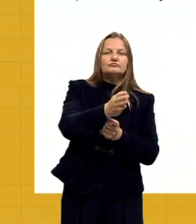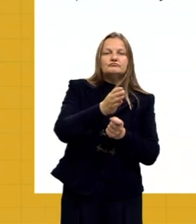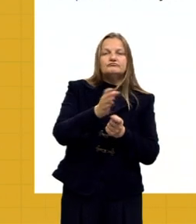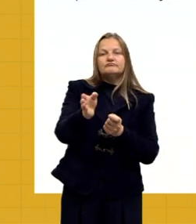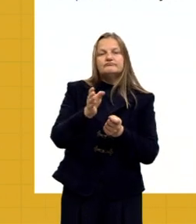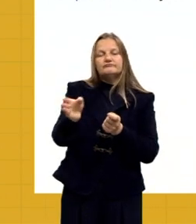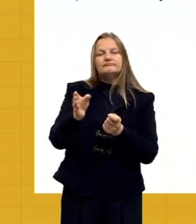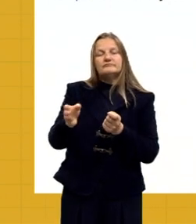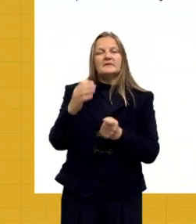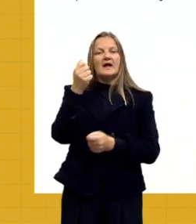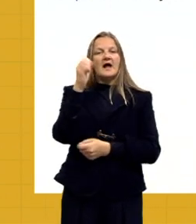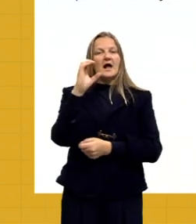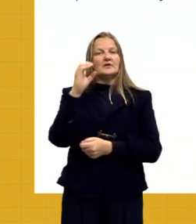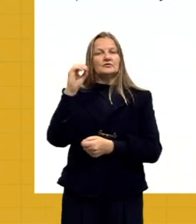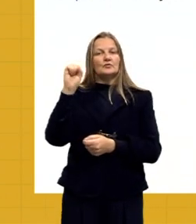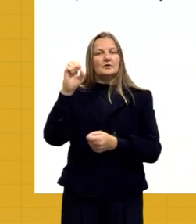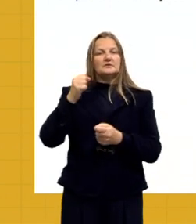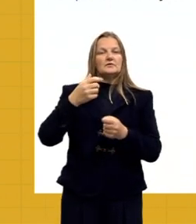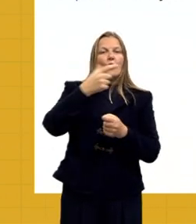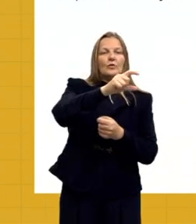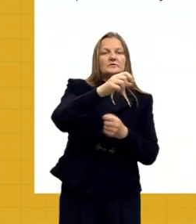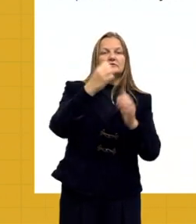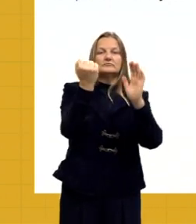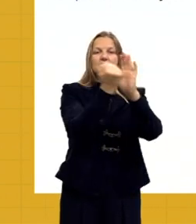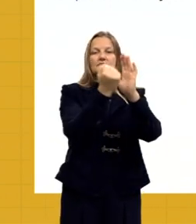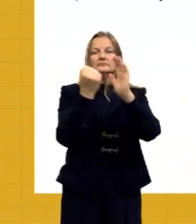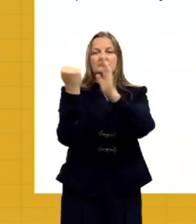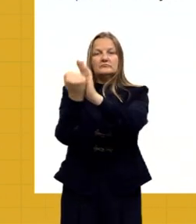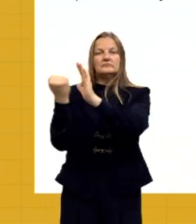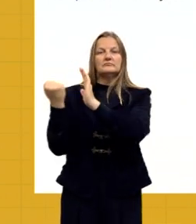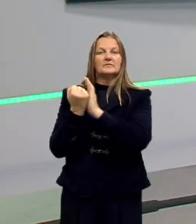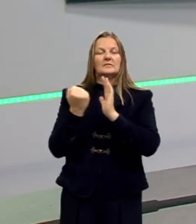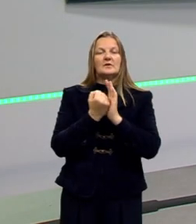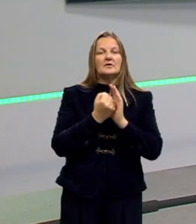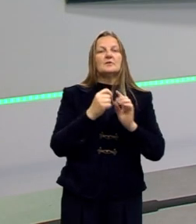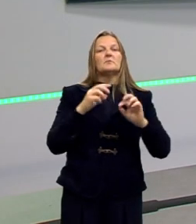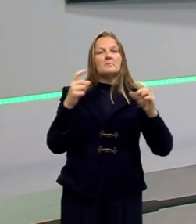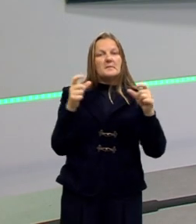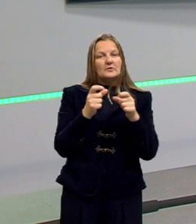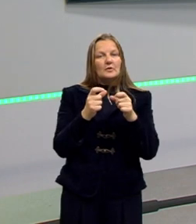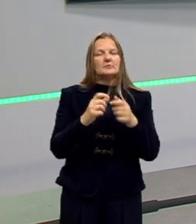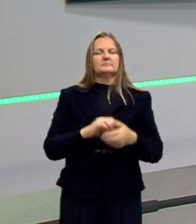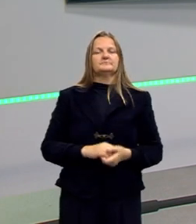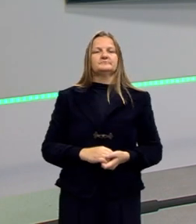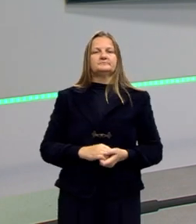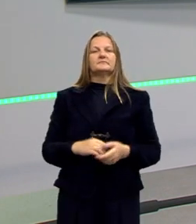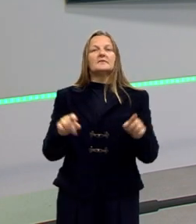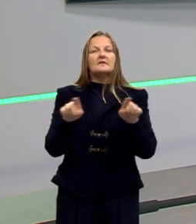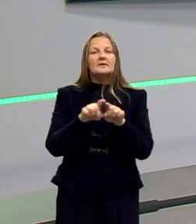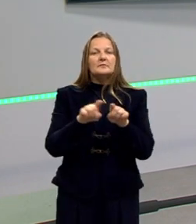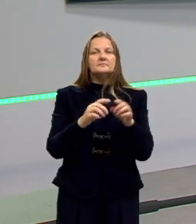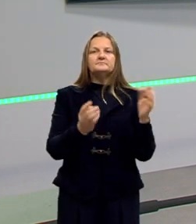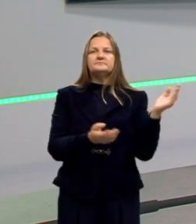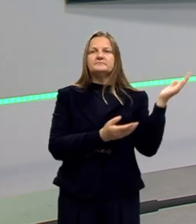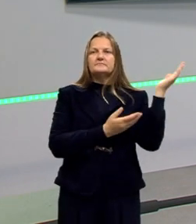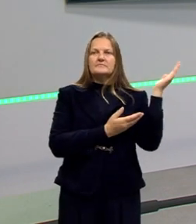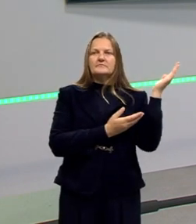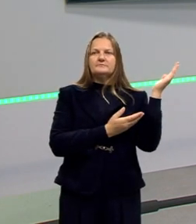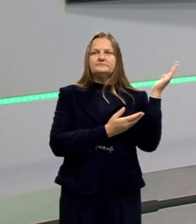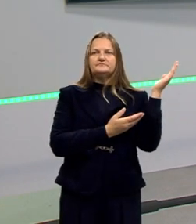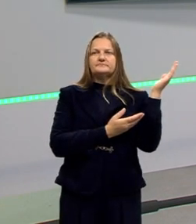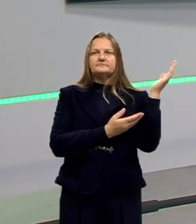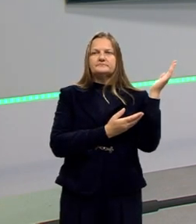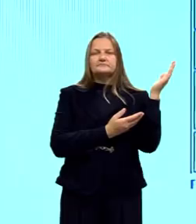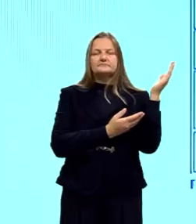é ações em outras né marcas outras empresas um pouco menor e aí eu trago algumas 12